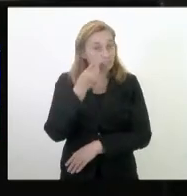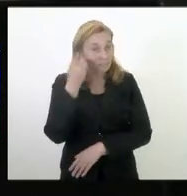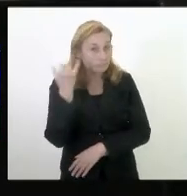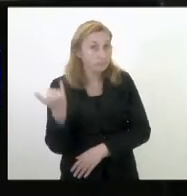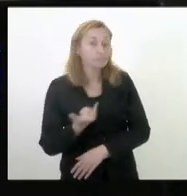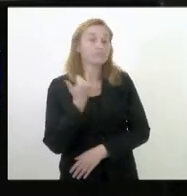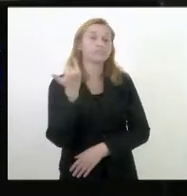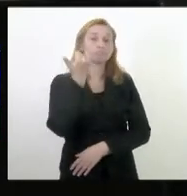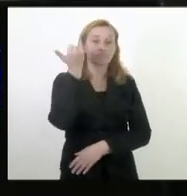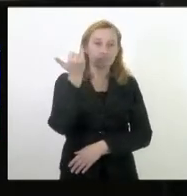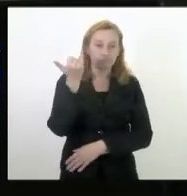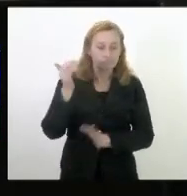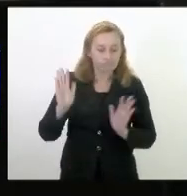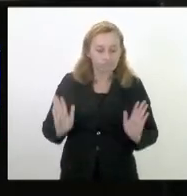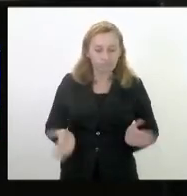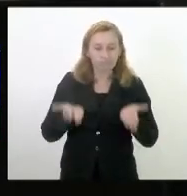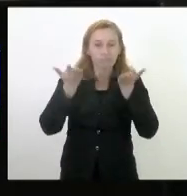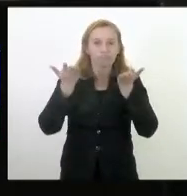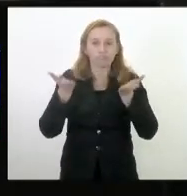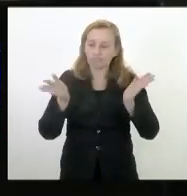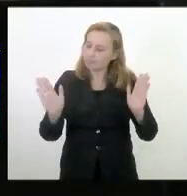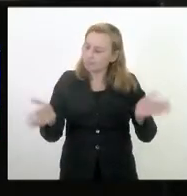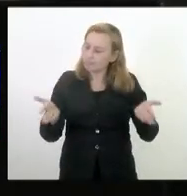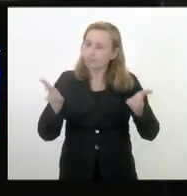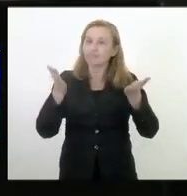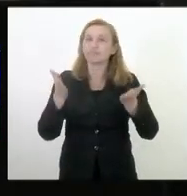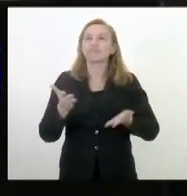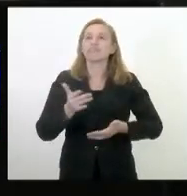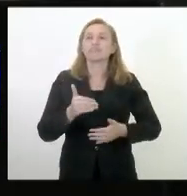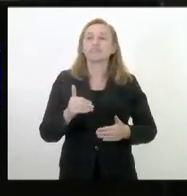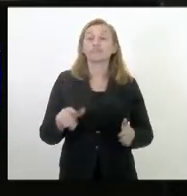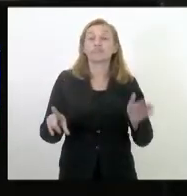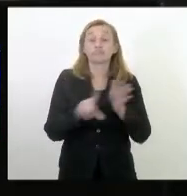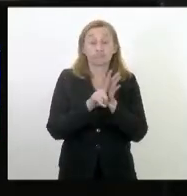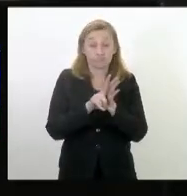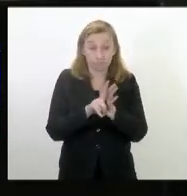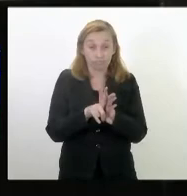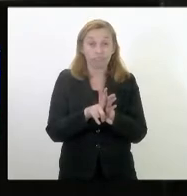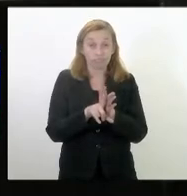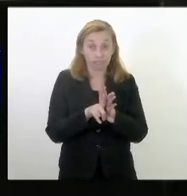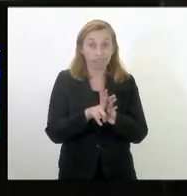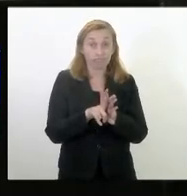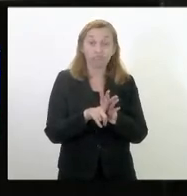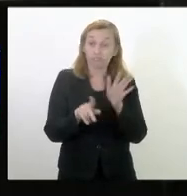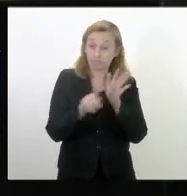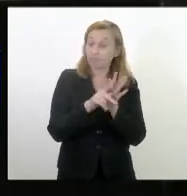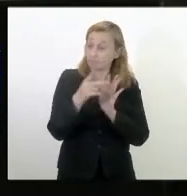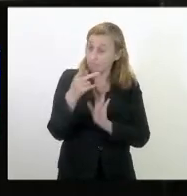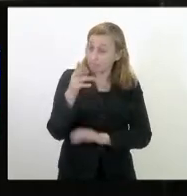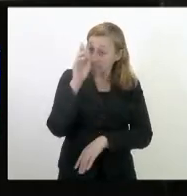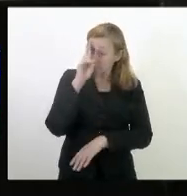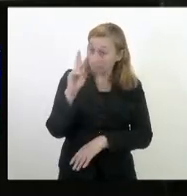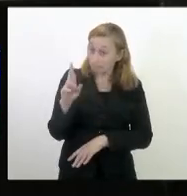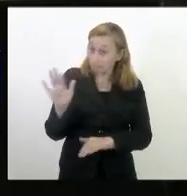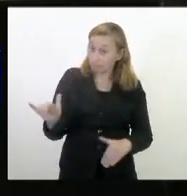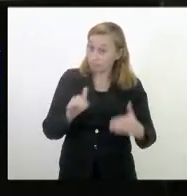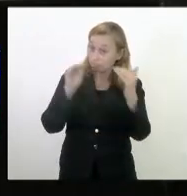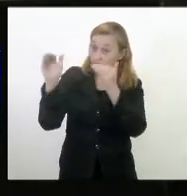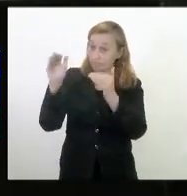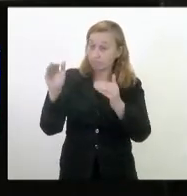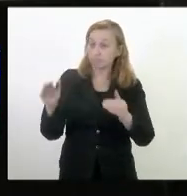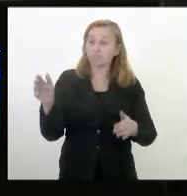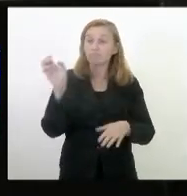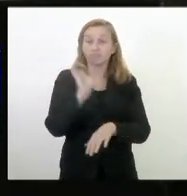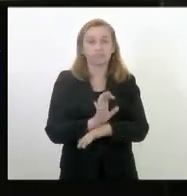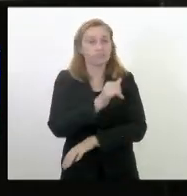iniciativa que aprofunda, avança em relação à lei, que também é de sua autoria, que instituiu no Estado do Rio de